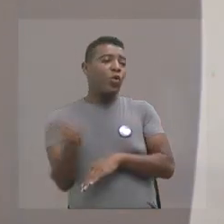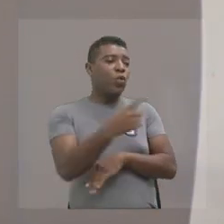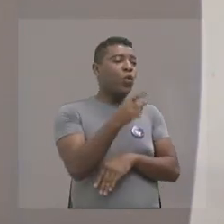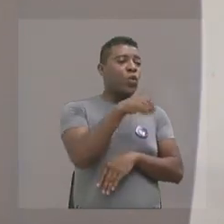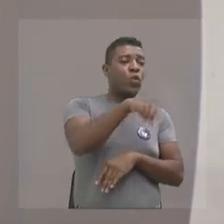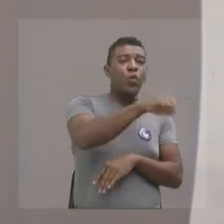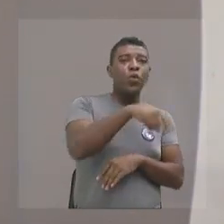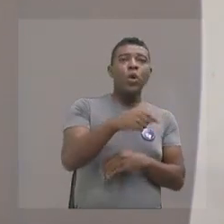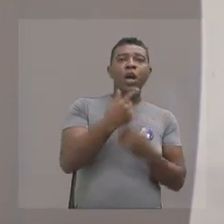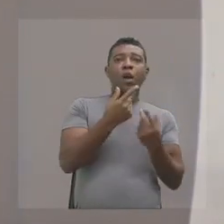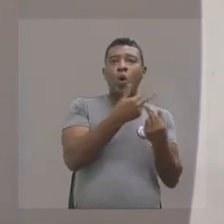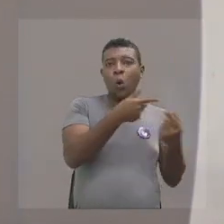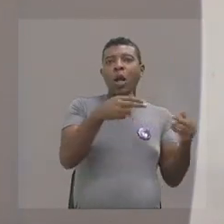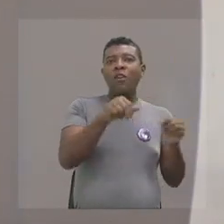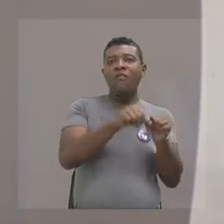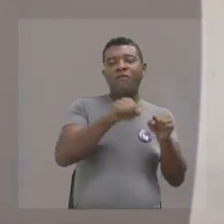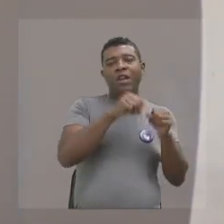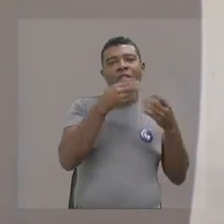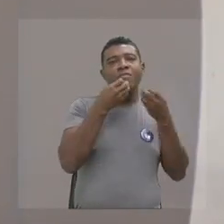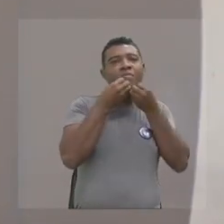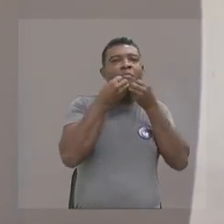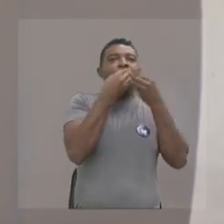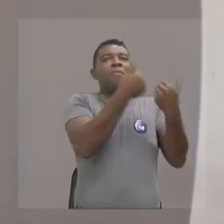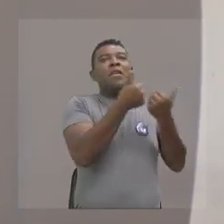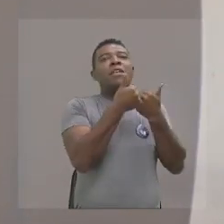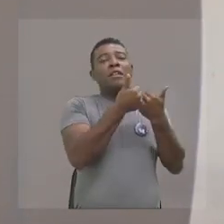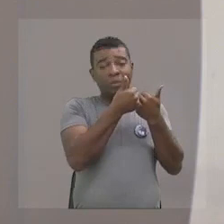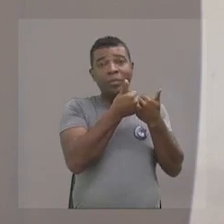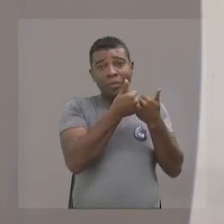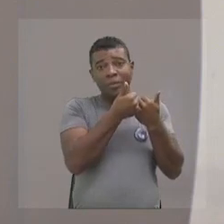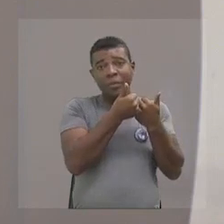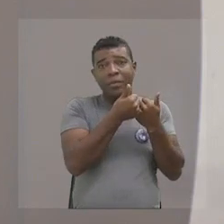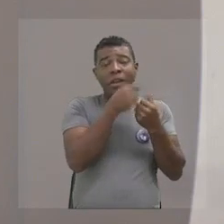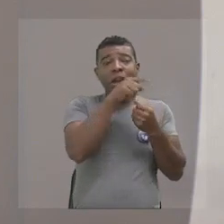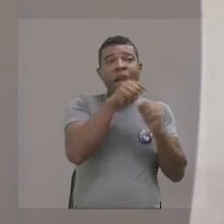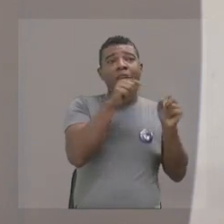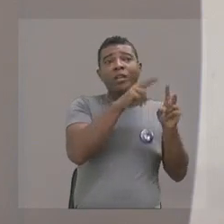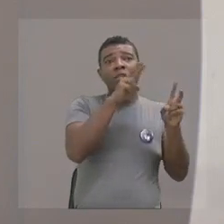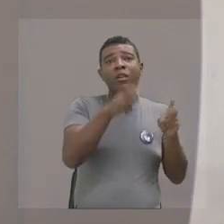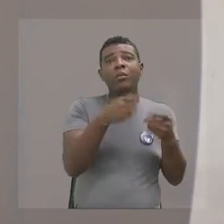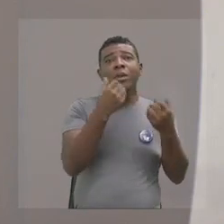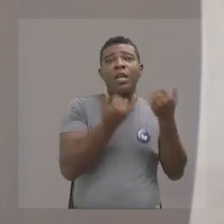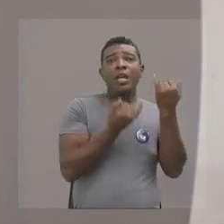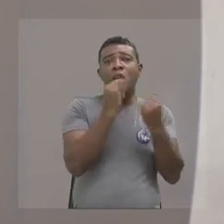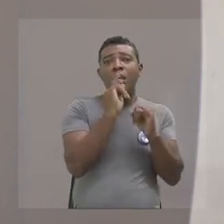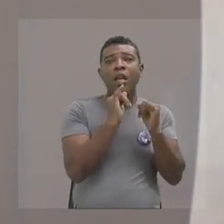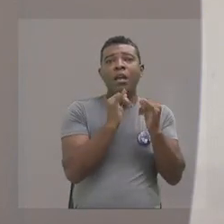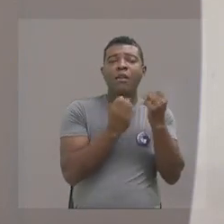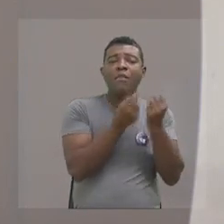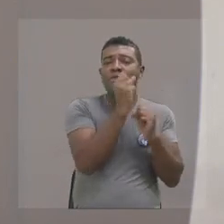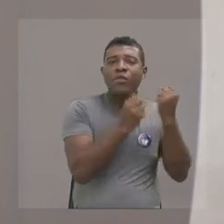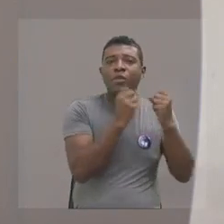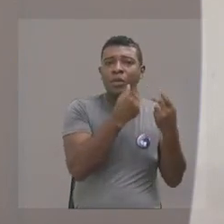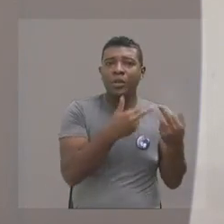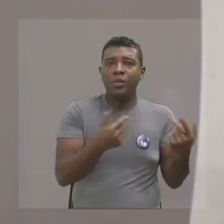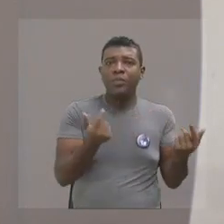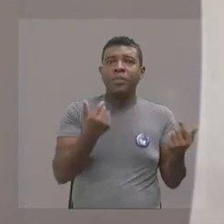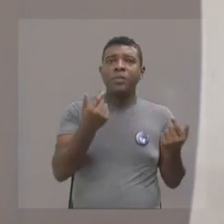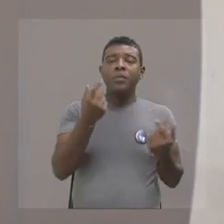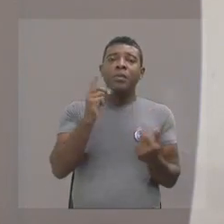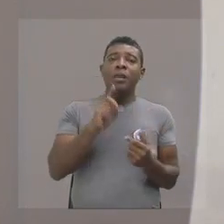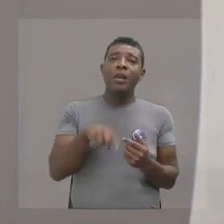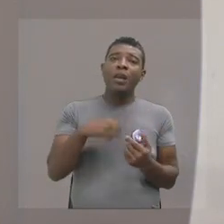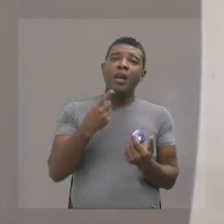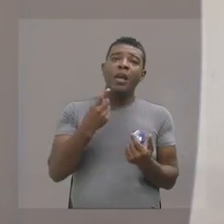em relação aos Produtores Rurais as indústrias eu sempre falo com a equipe que a generalização é a pior é